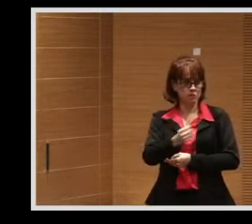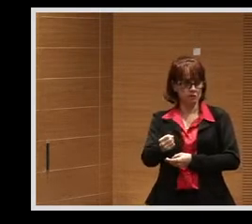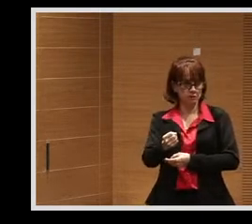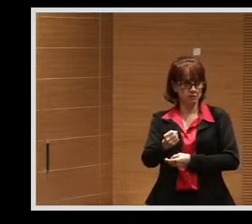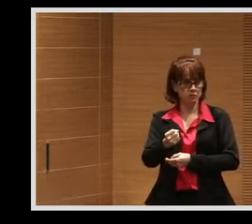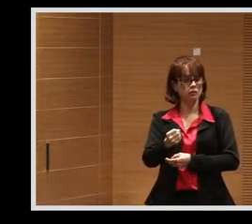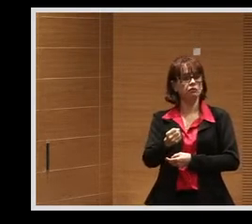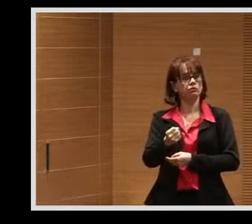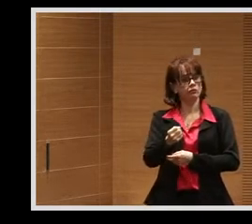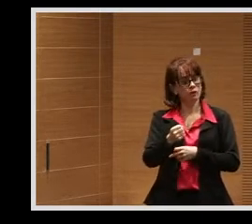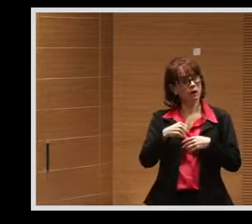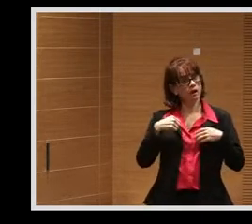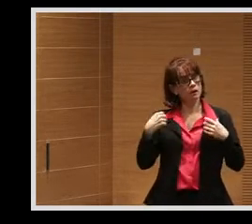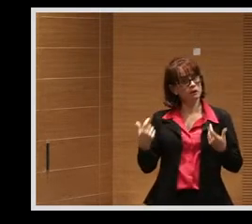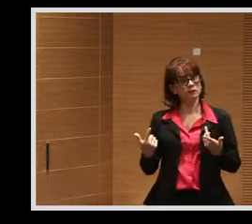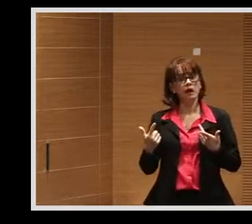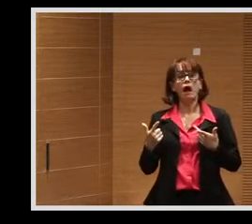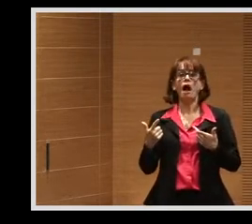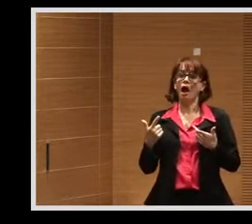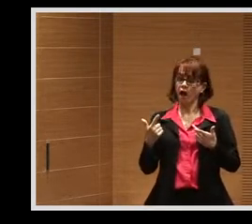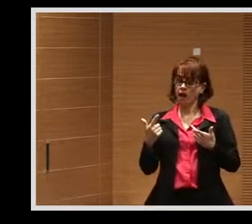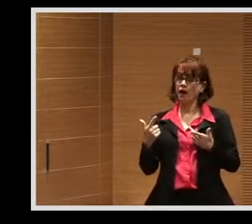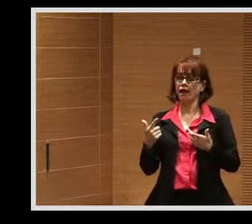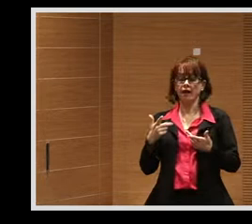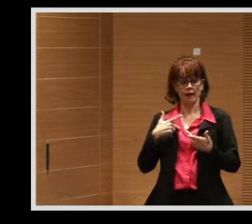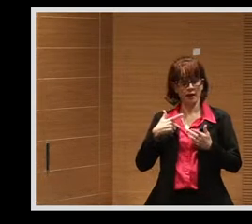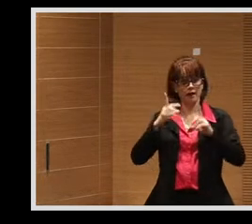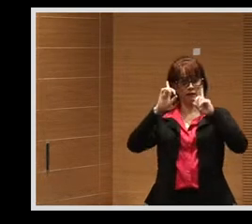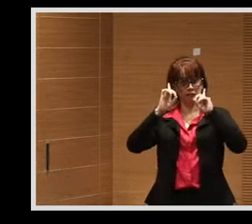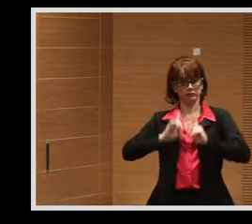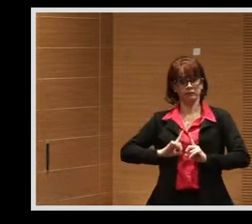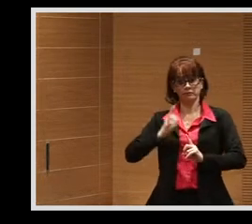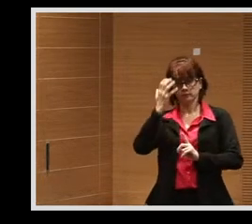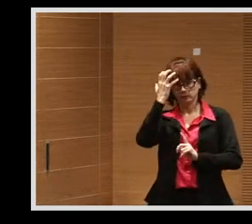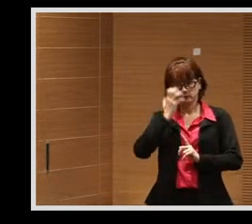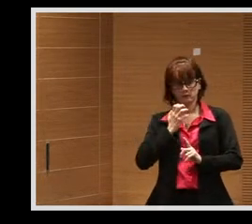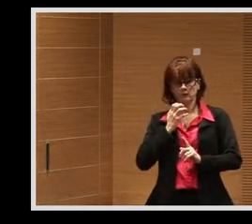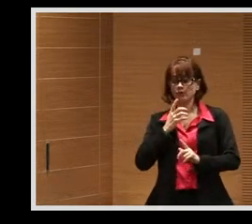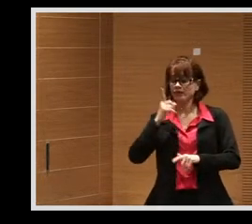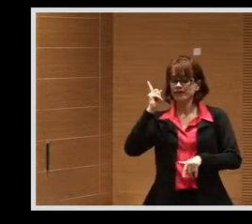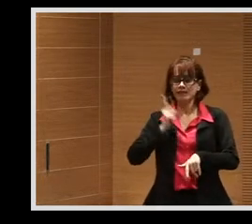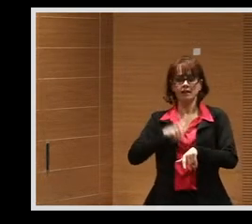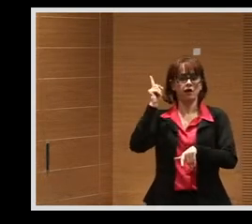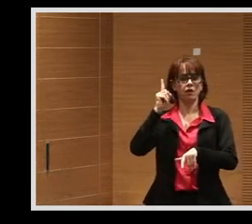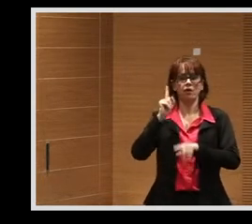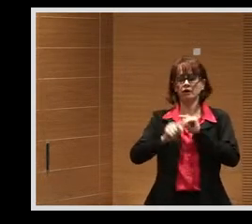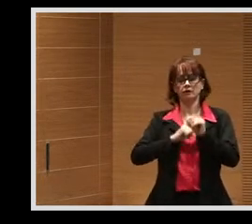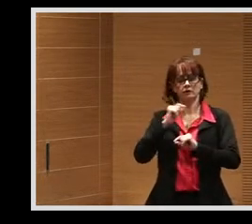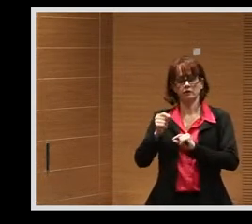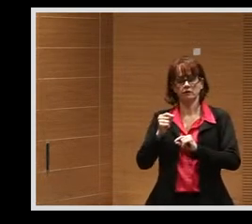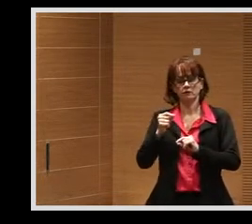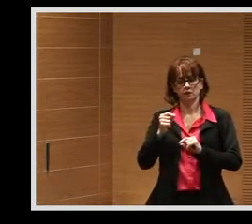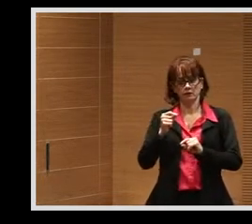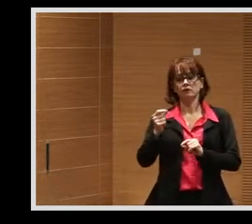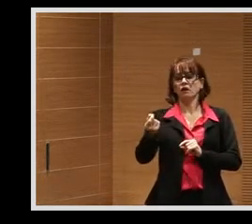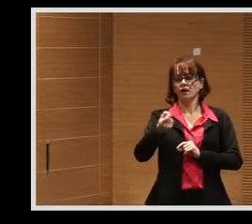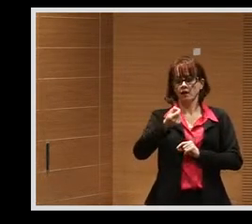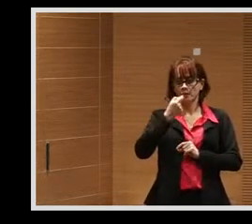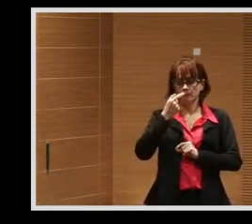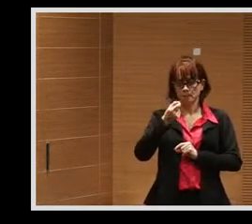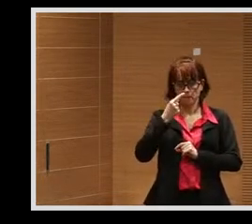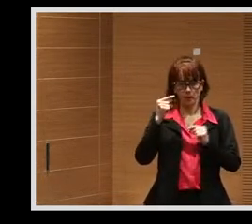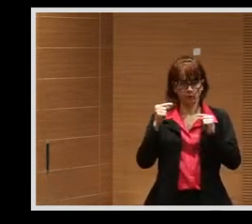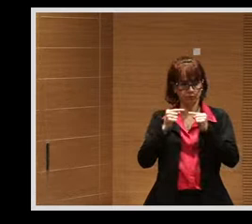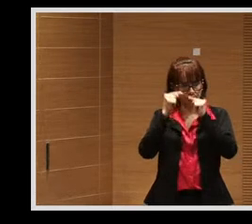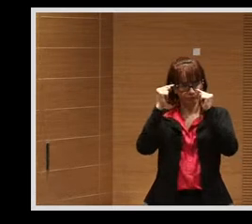cola a ideia de depressão grave e a prescrição praticamente automática, lítio, risperidona e algum